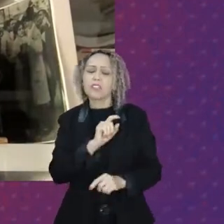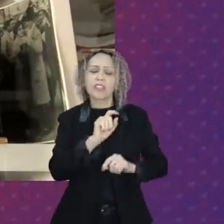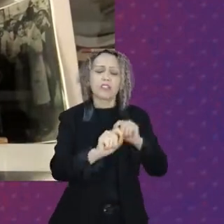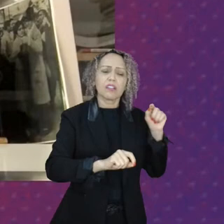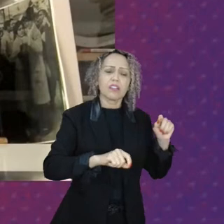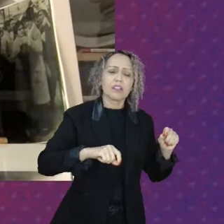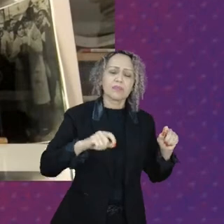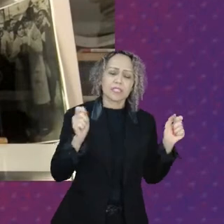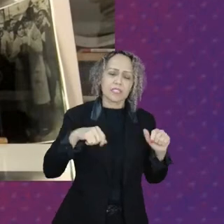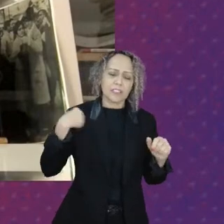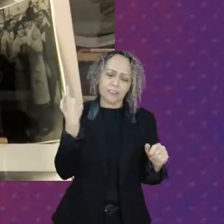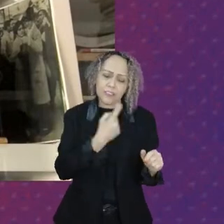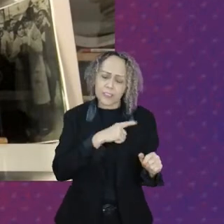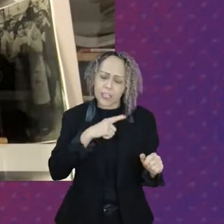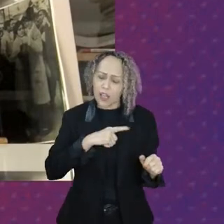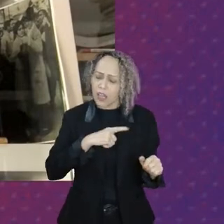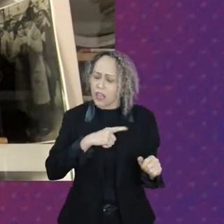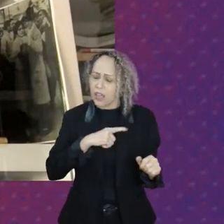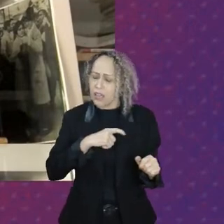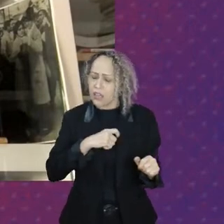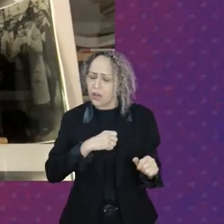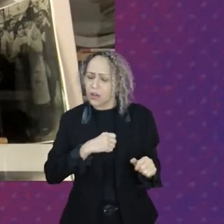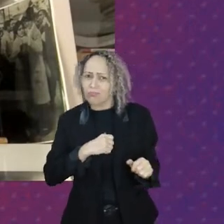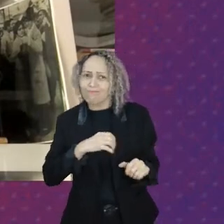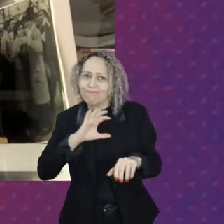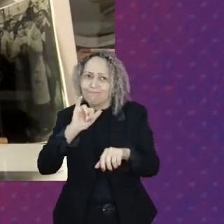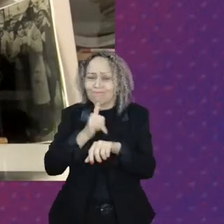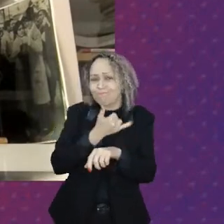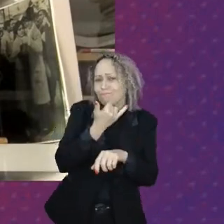formas de relacionamento entre nós mulheres.